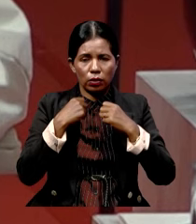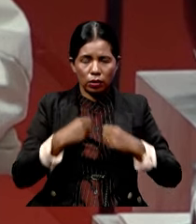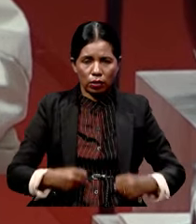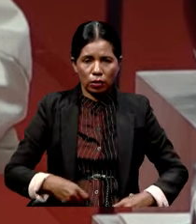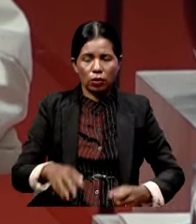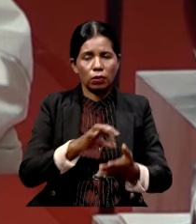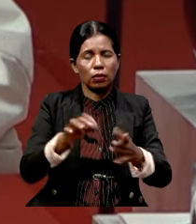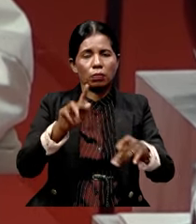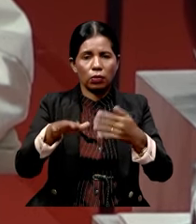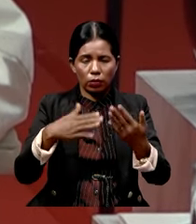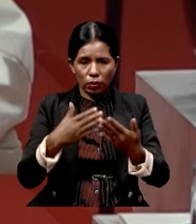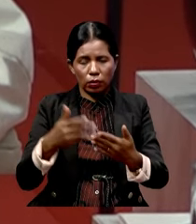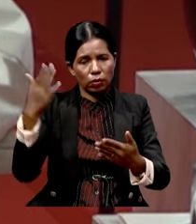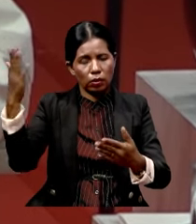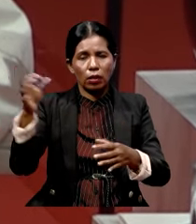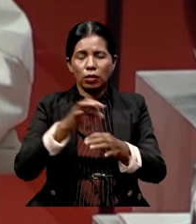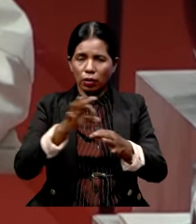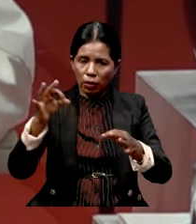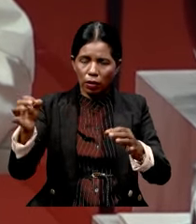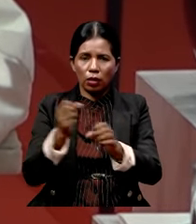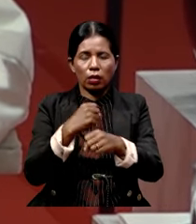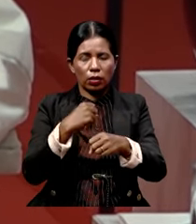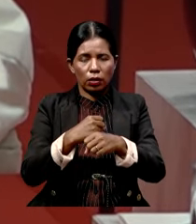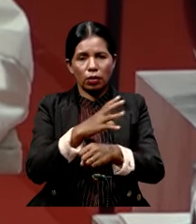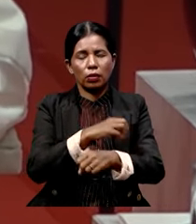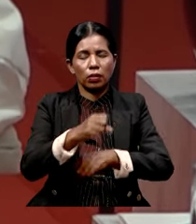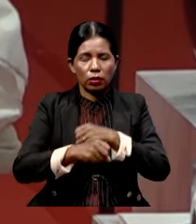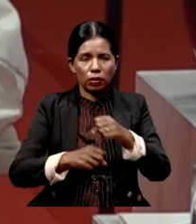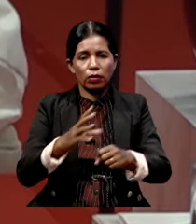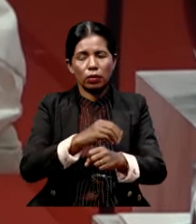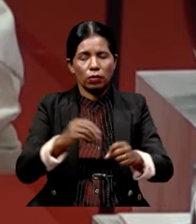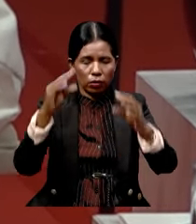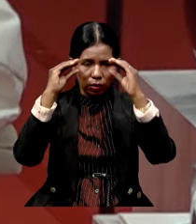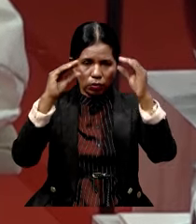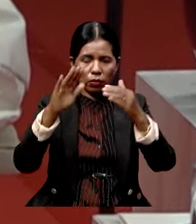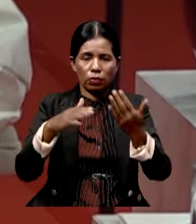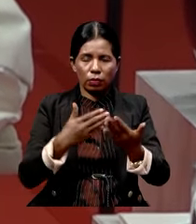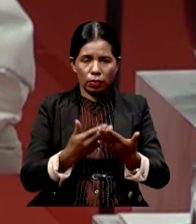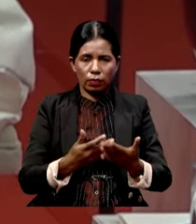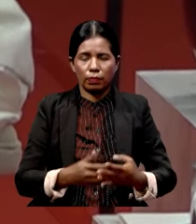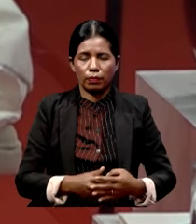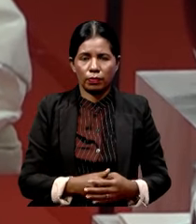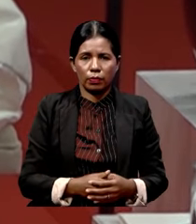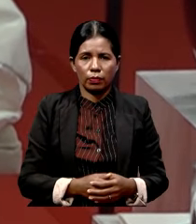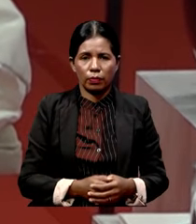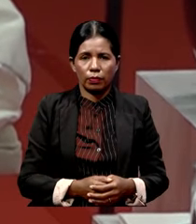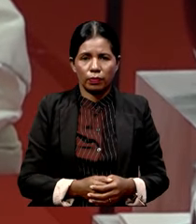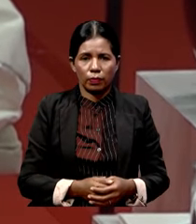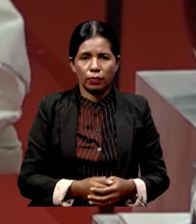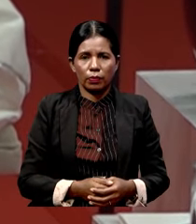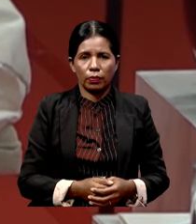ao missionário Sirene Espírito de Behala Ona sacrifício na dedicação. Do espírito de sacrifício e